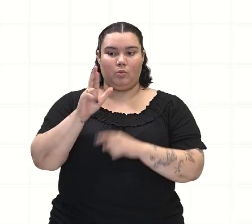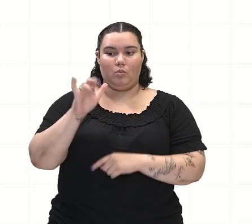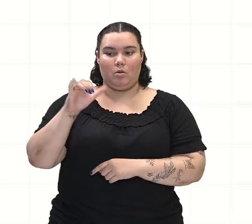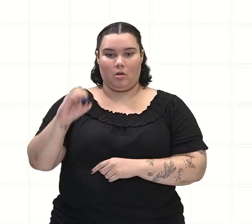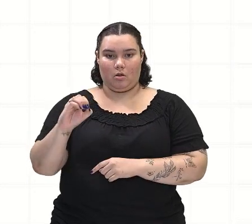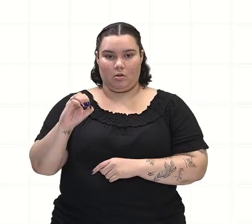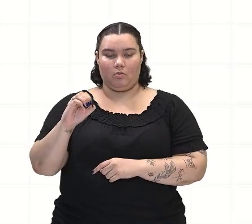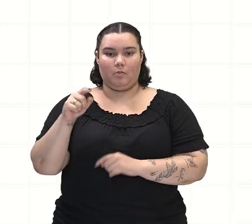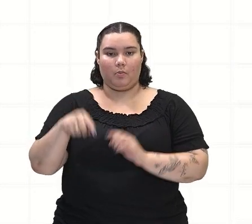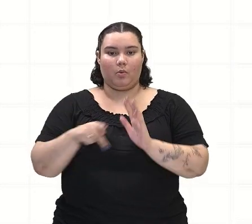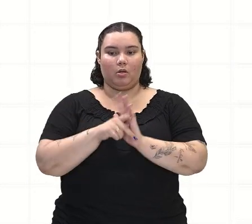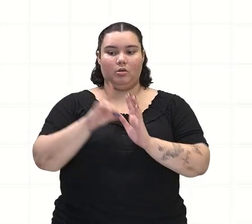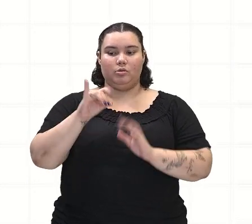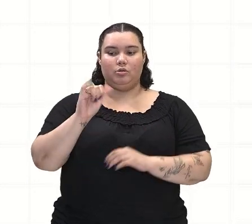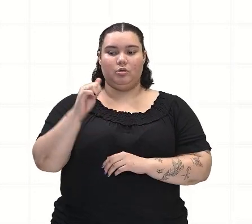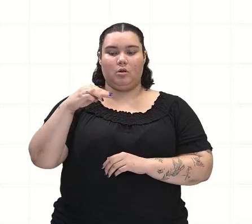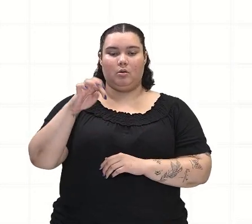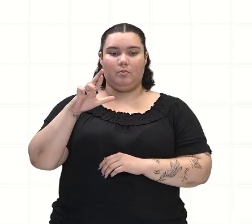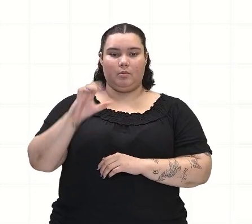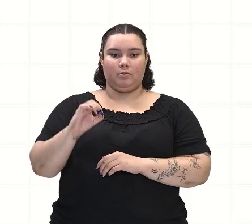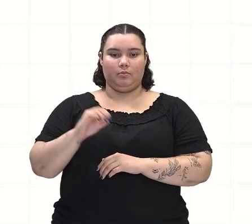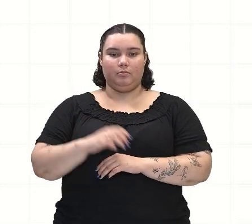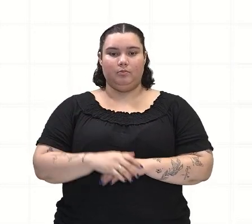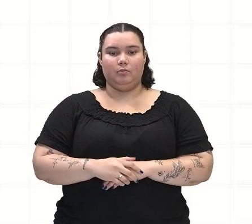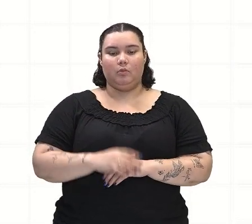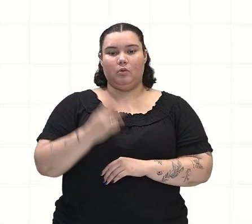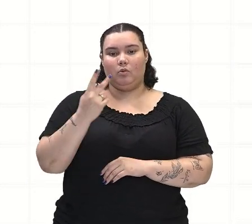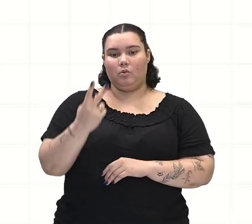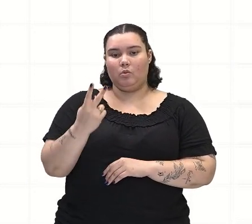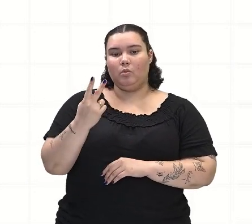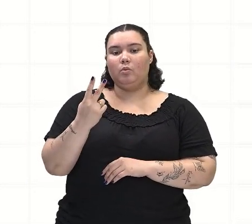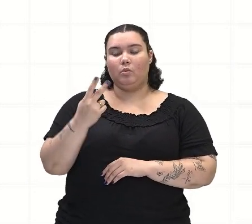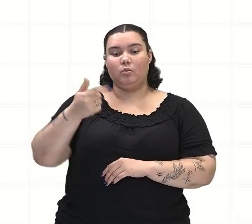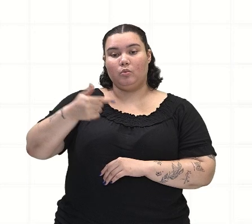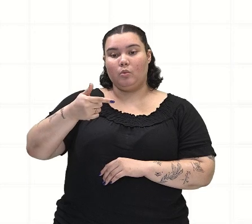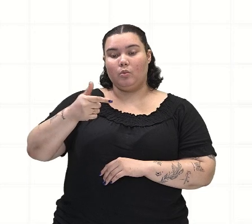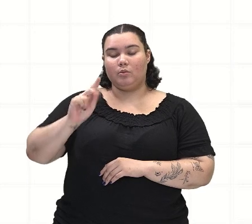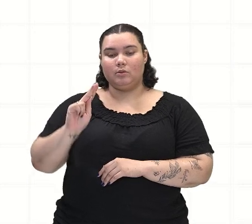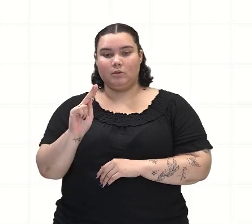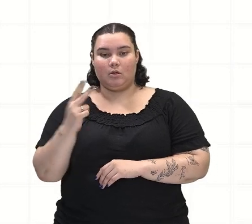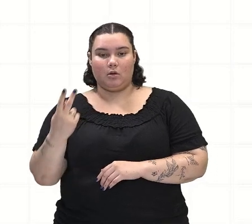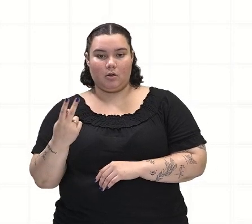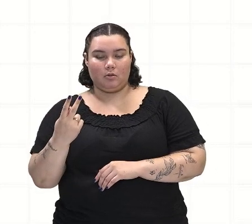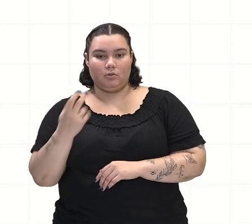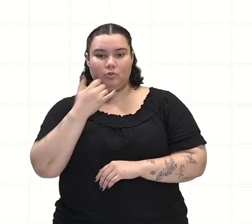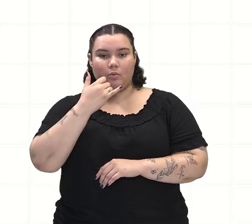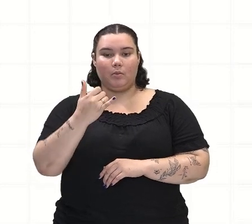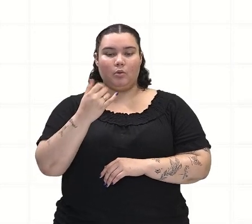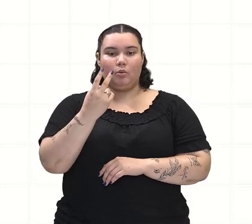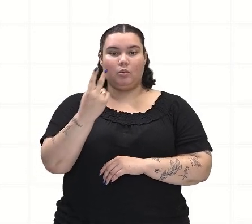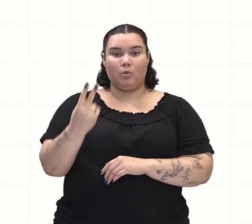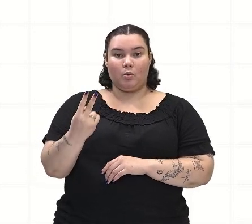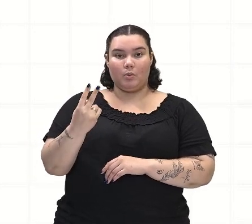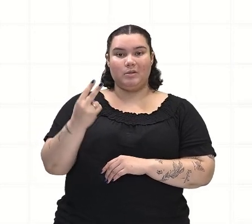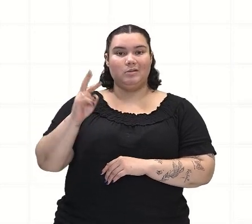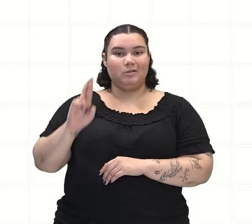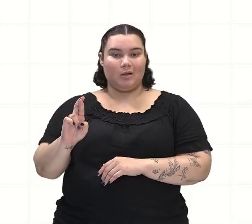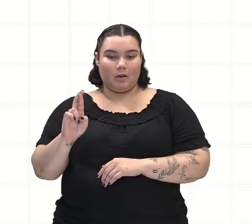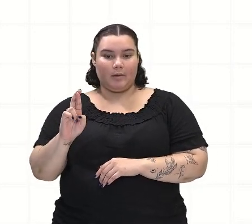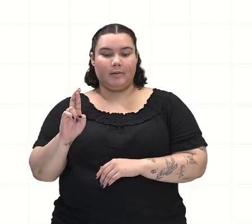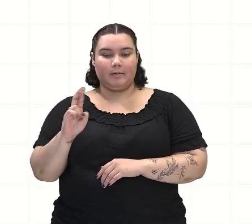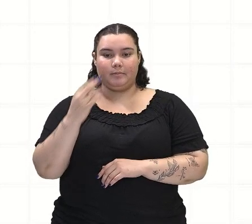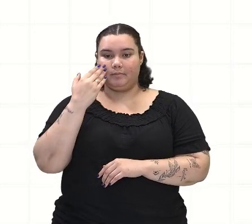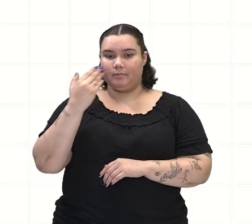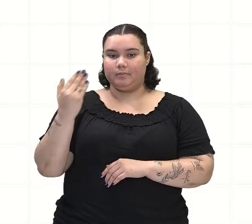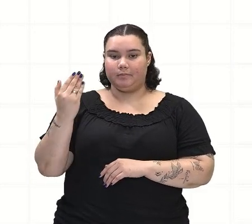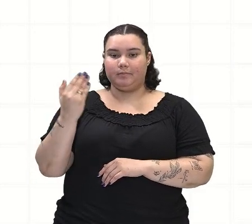é o diâmetro. Então, vai ser aqui, como ele mencionou aqui na questão, né? Ele disse que a altura é